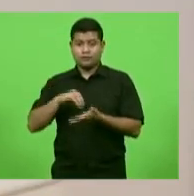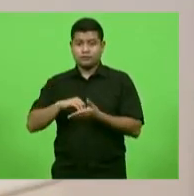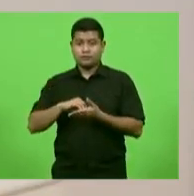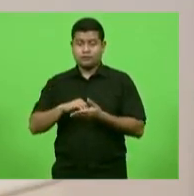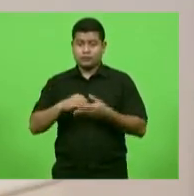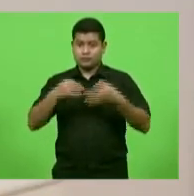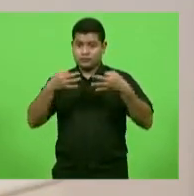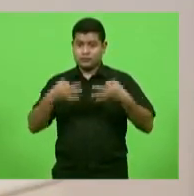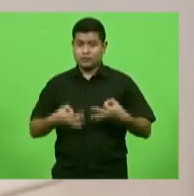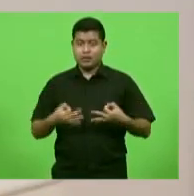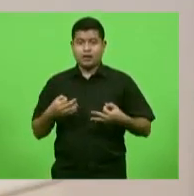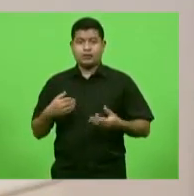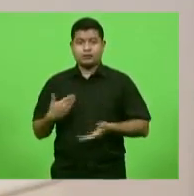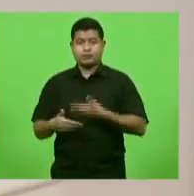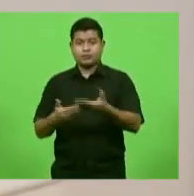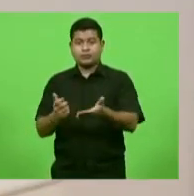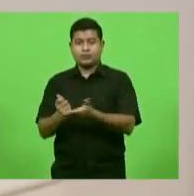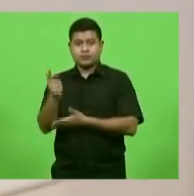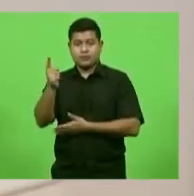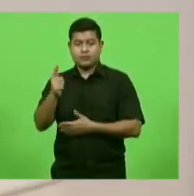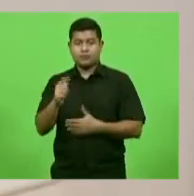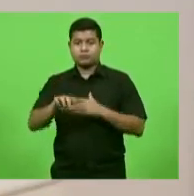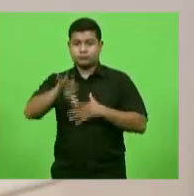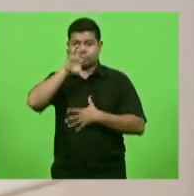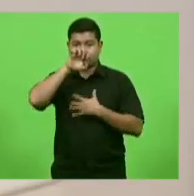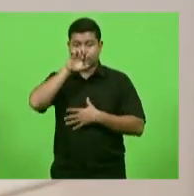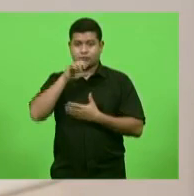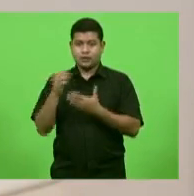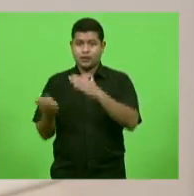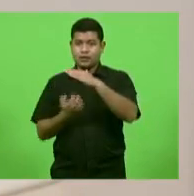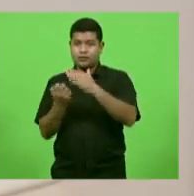dos ventiladores pulmonares da empresa VeigaMed,